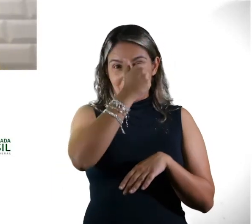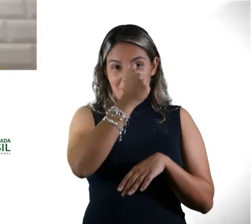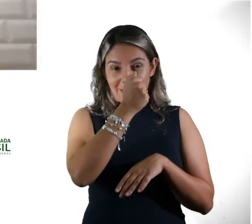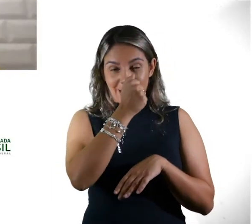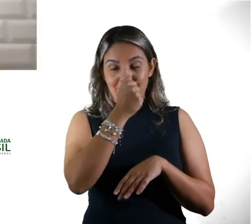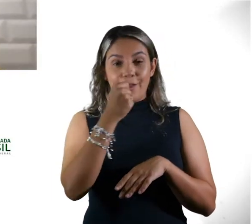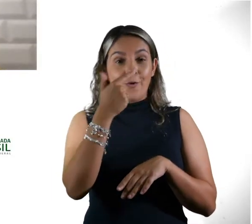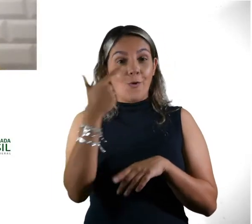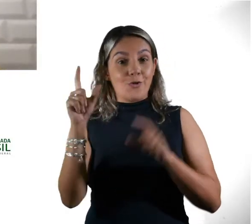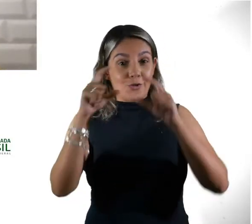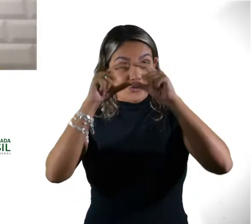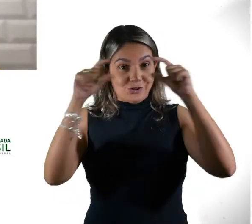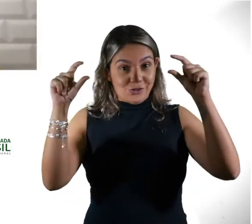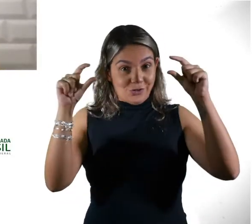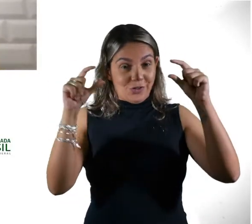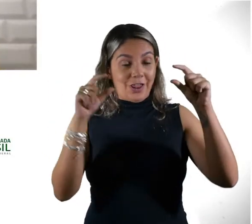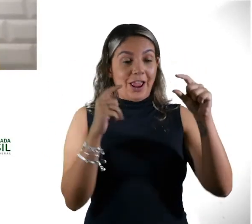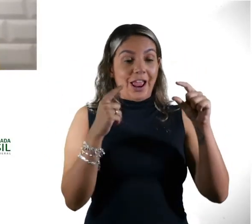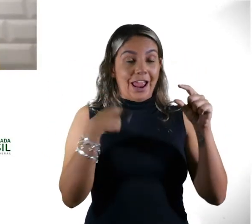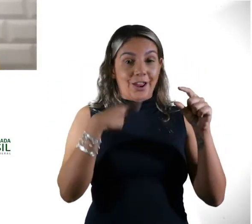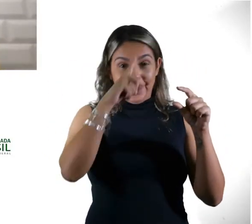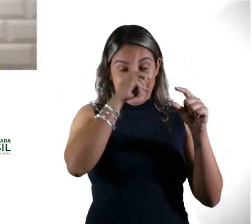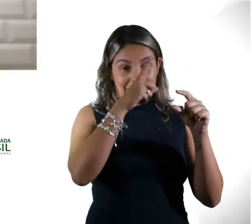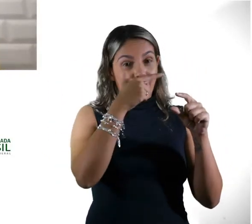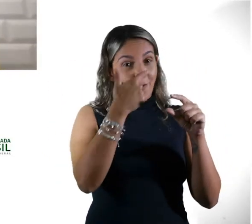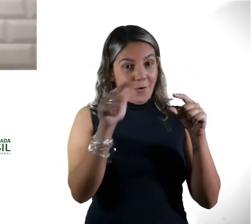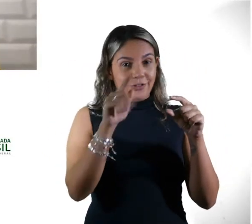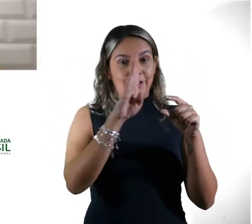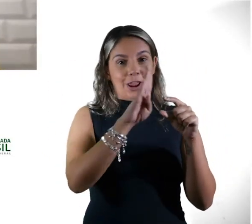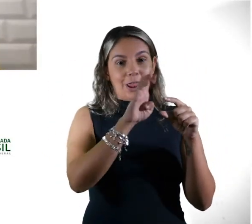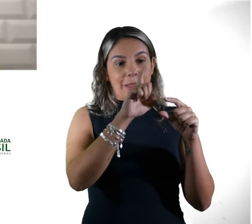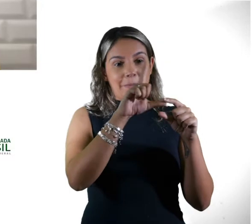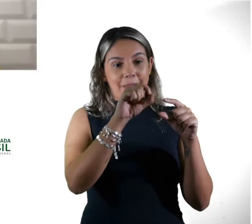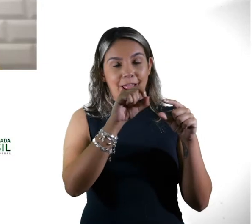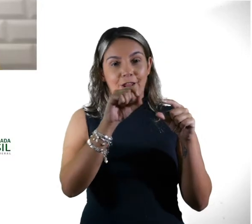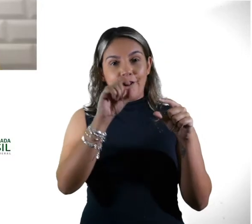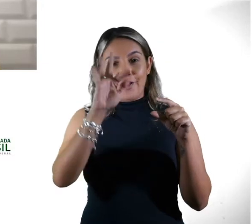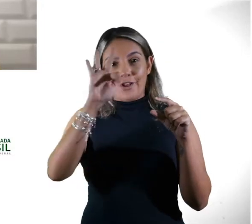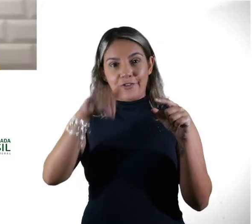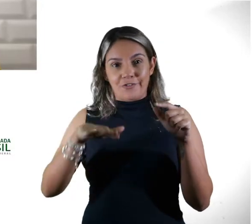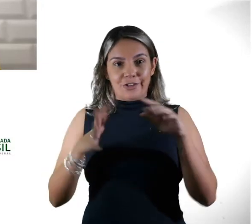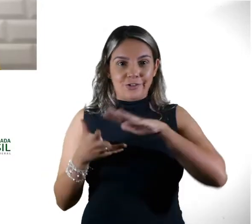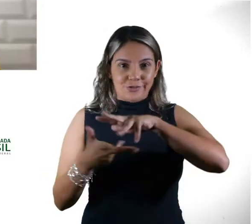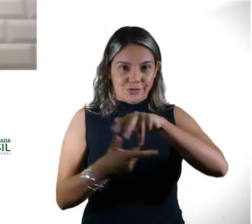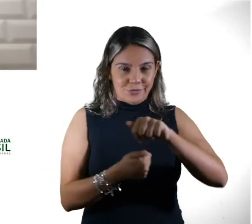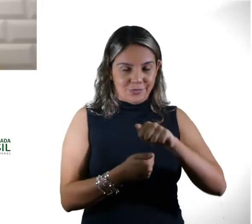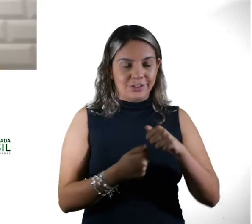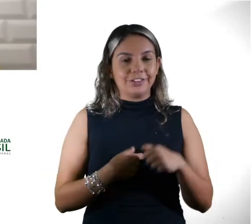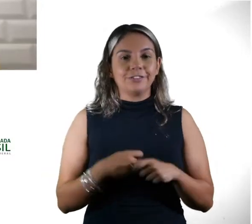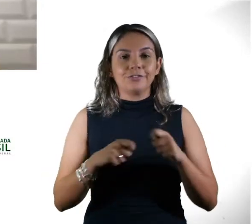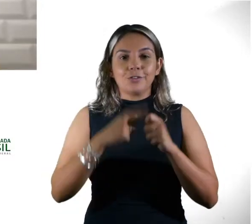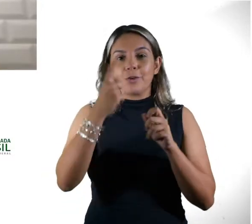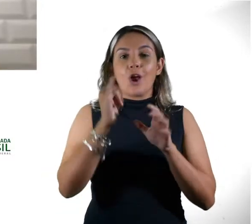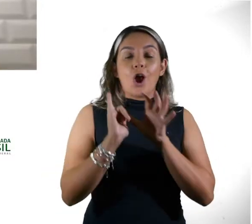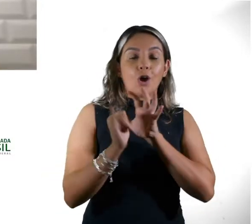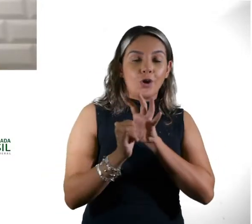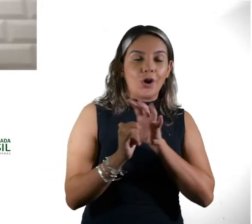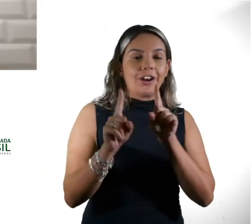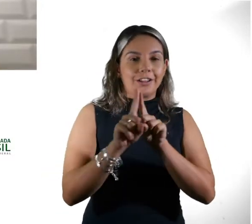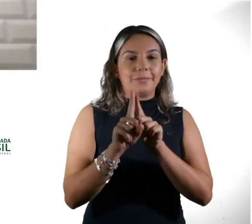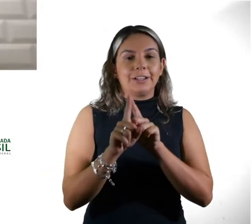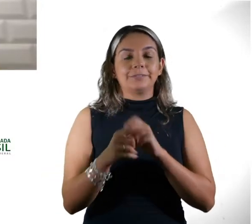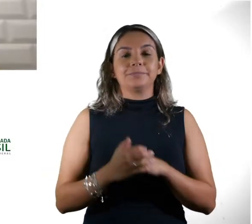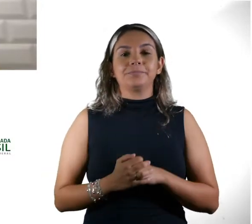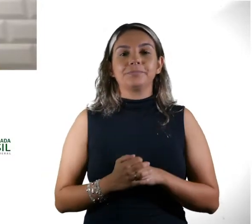mau. E o mais belo fim do mundo surgiu de um episódio real, esse sim, se eu lembro, até fiz uma crónica com esse título,